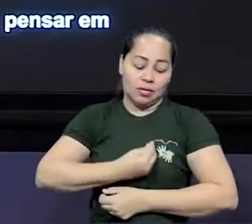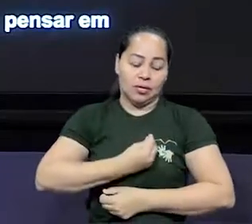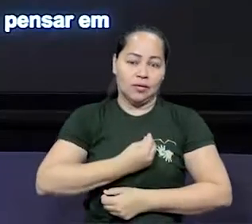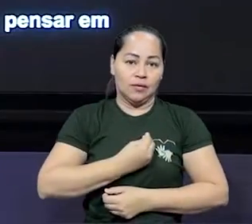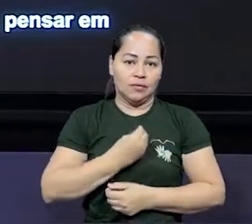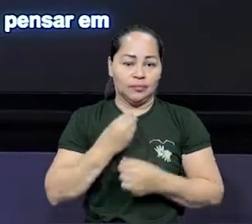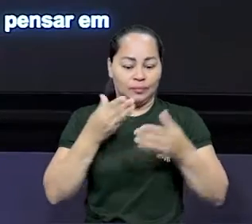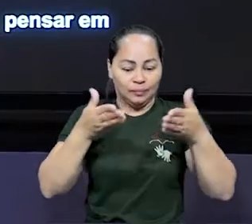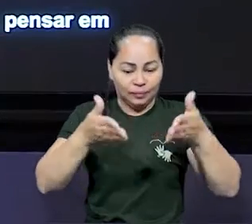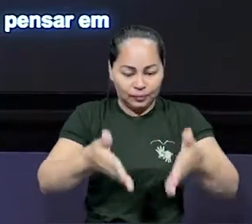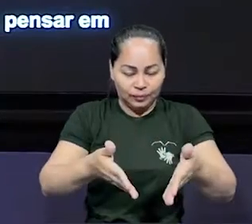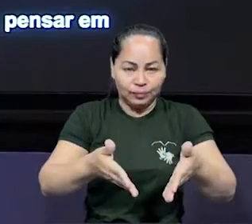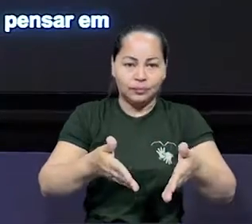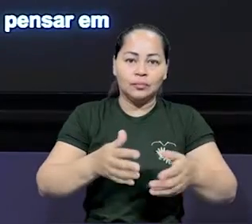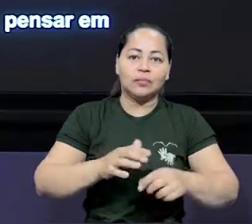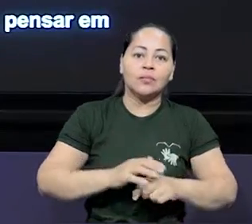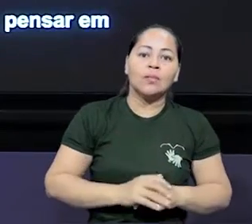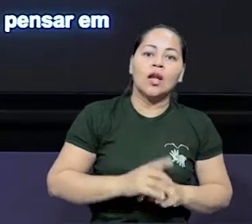dada realidade.